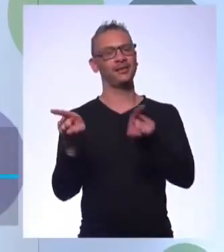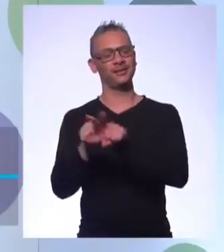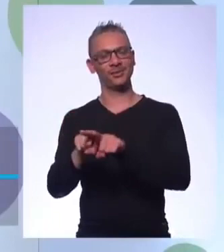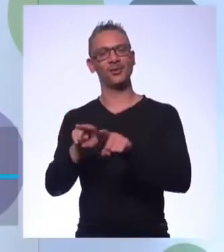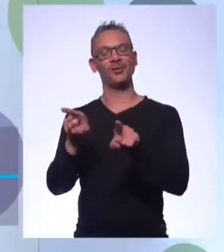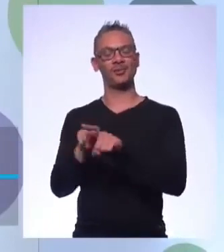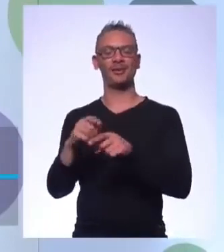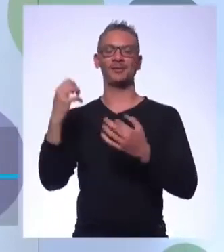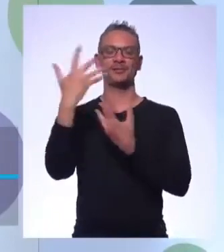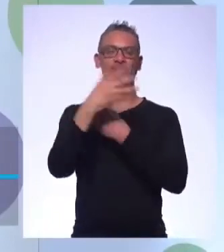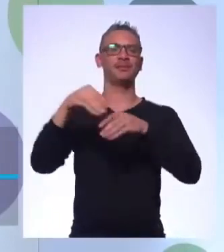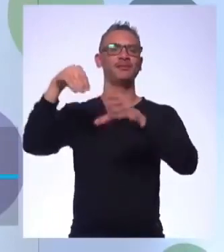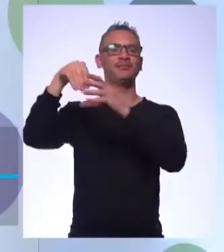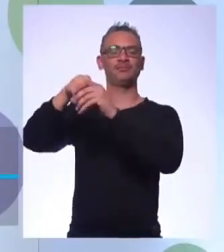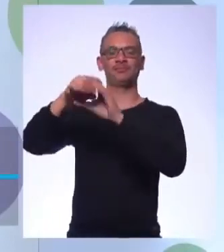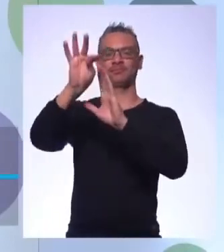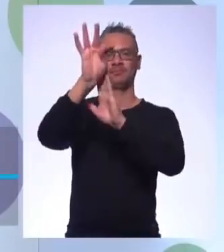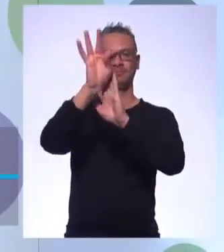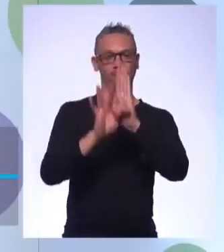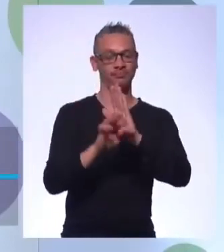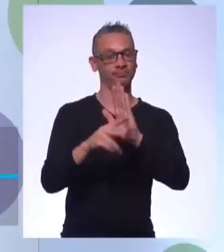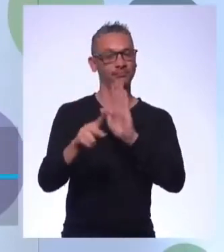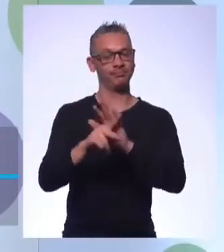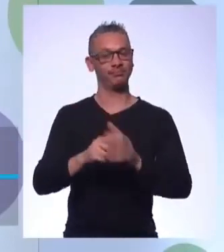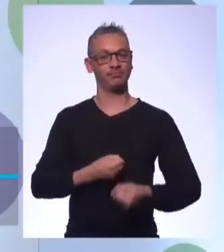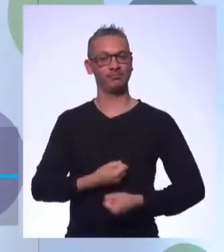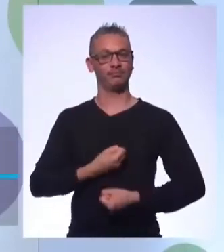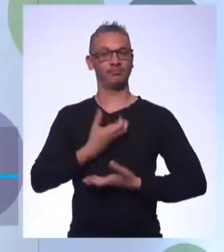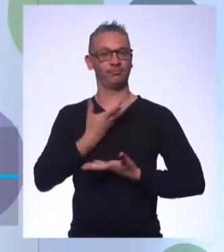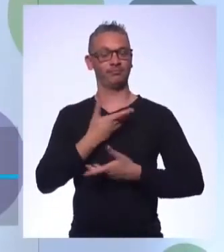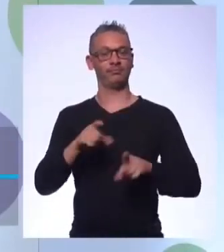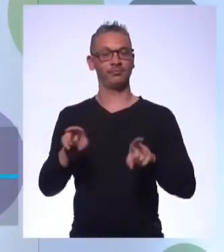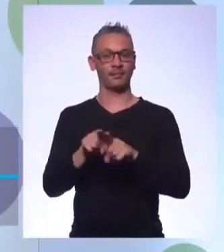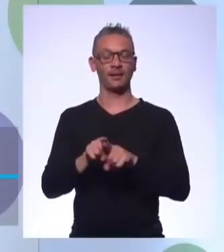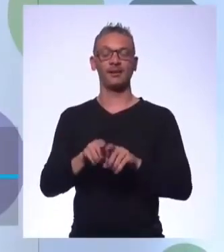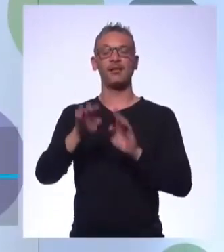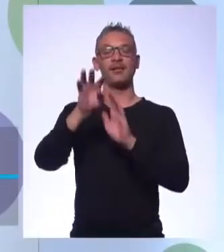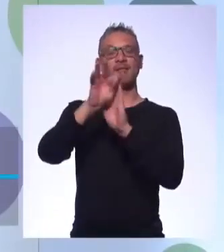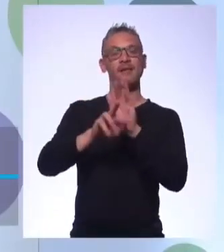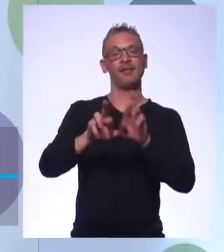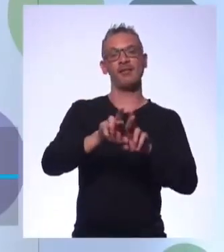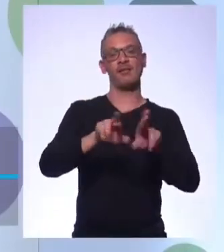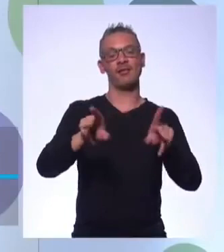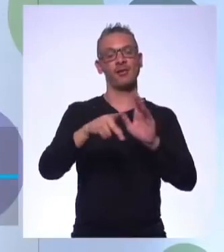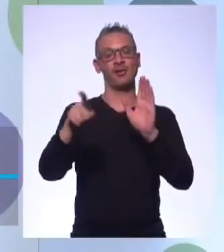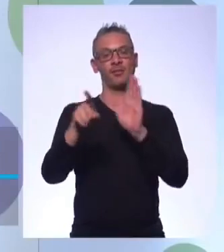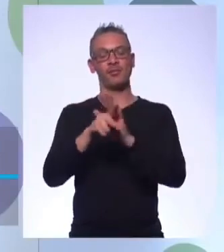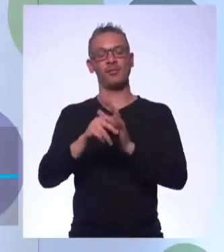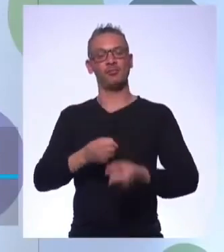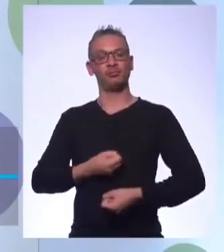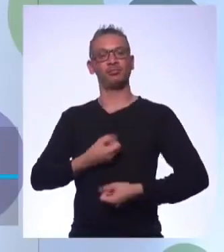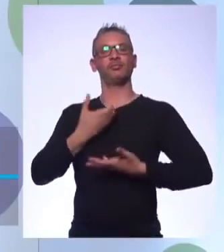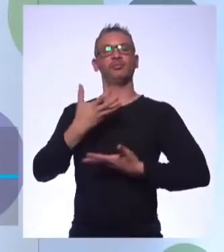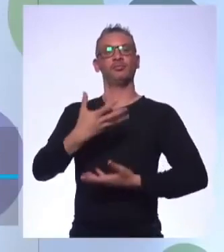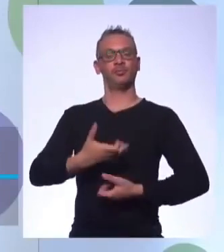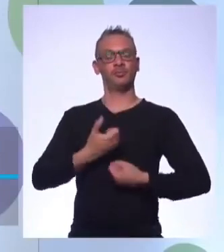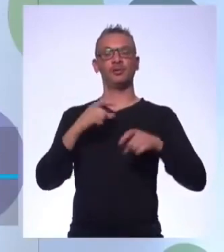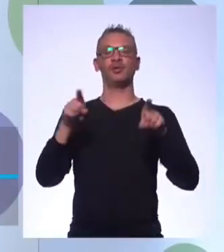vivendo dentro do texto poético. Quando a gente tem textos inversos, o texto poético que é movido por uma